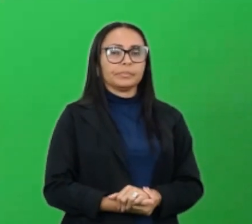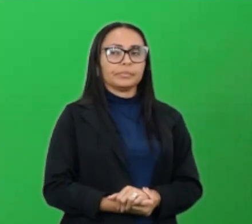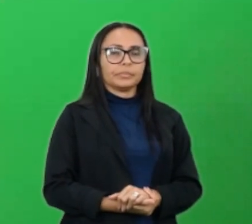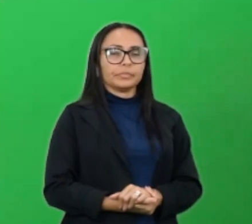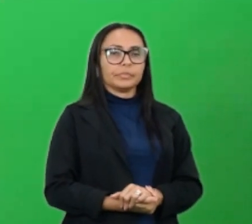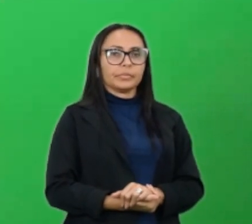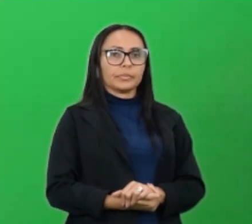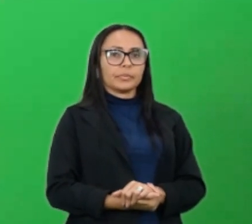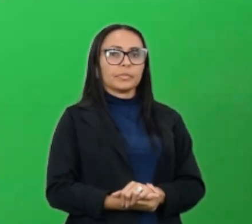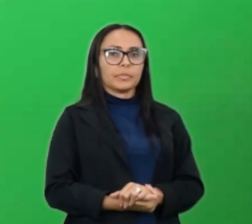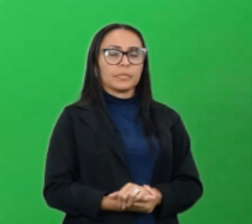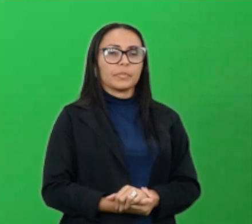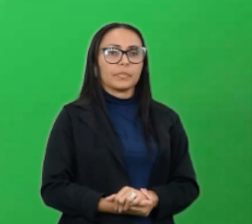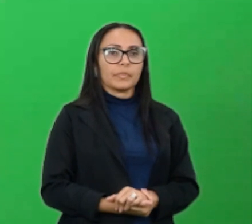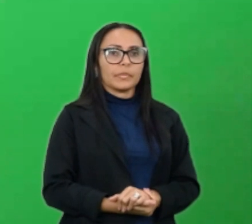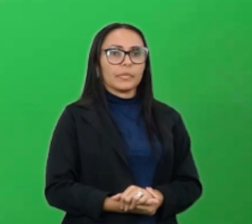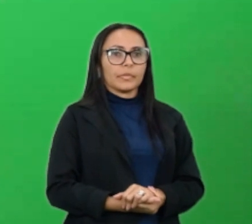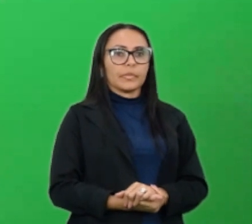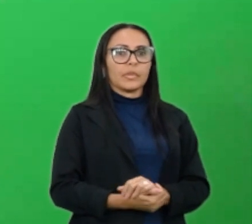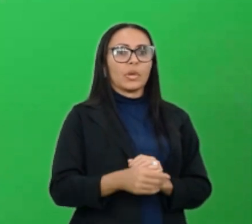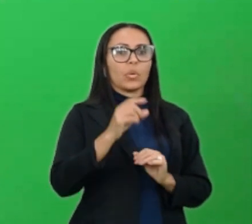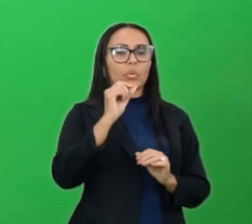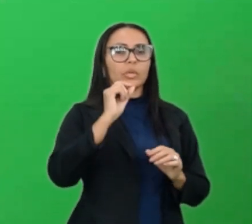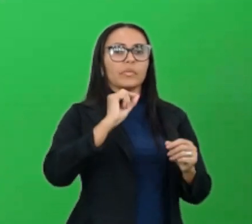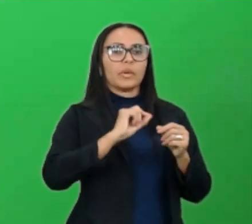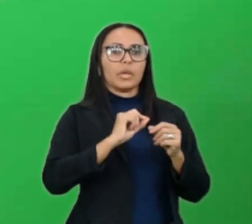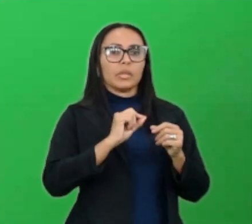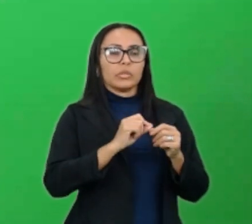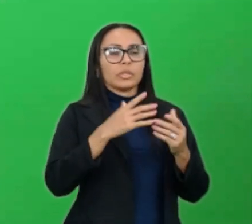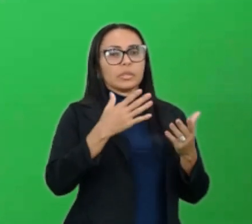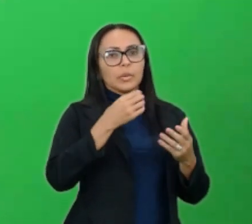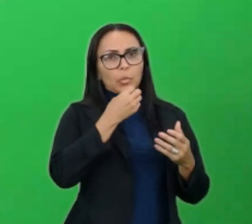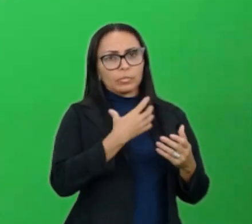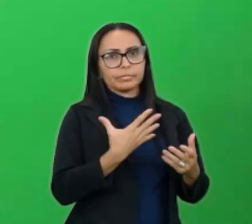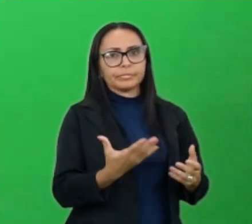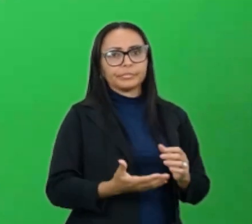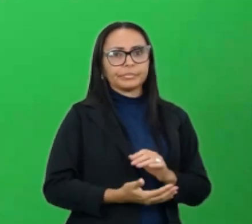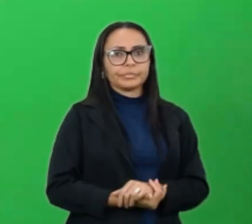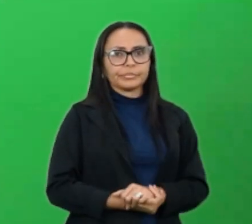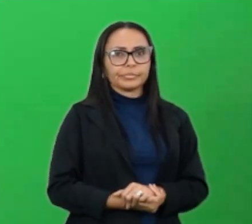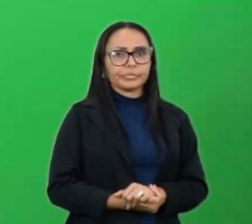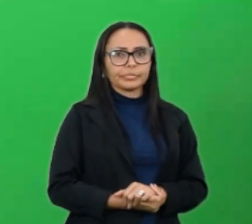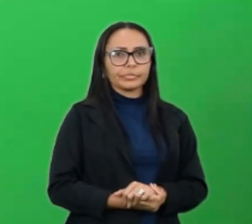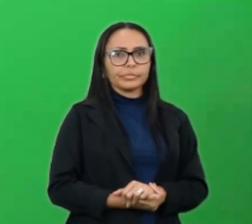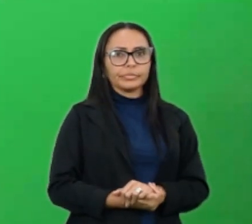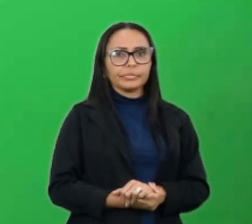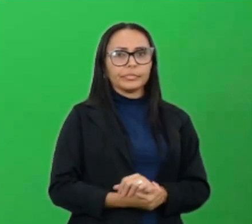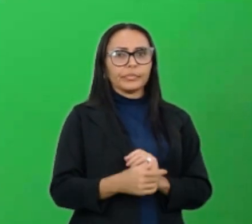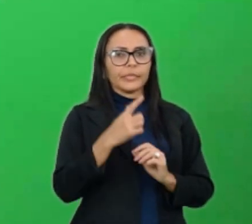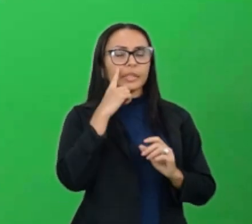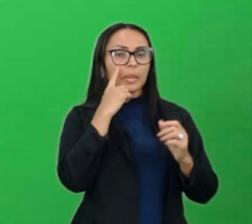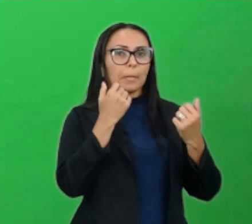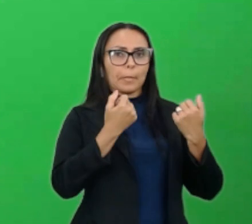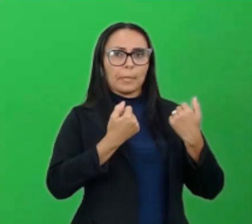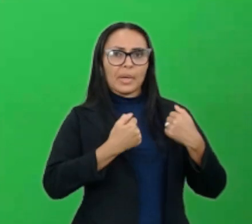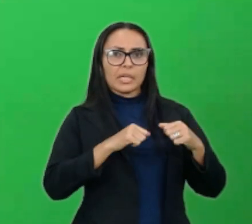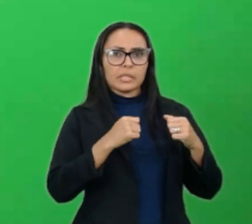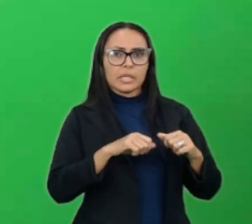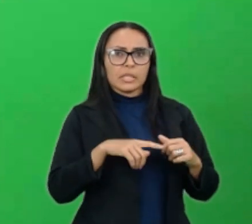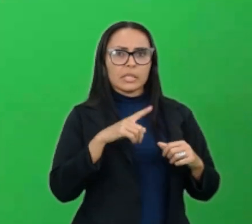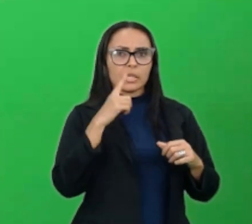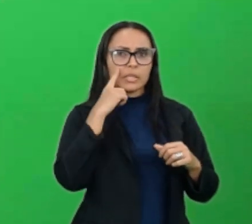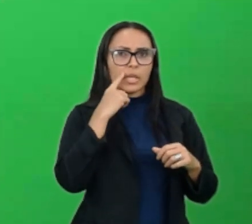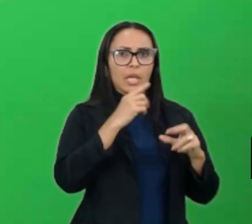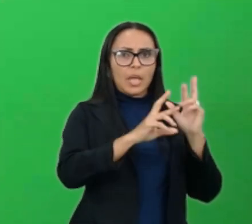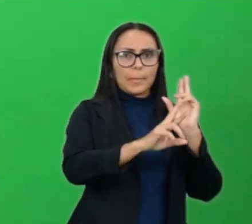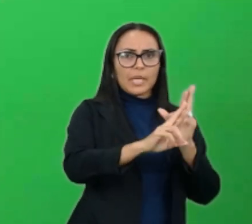Bom, o que é que faz um indicador ser bom? Né? Ou seja, o indicador ele precisa ser representativo, ele precisa